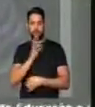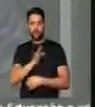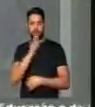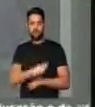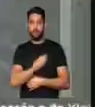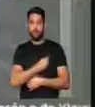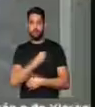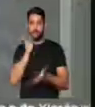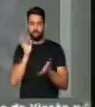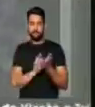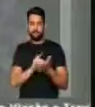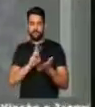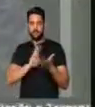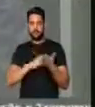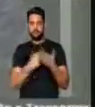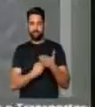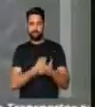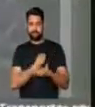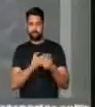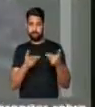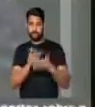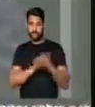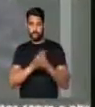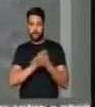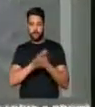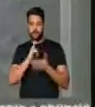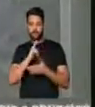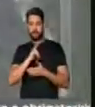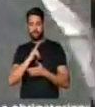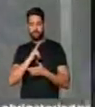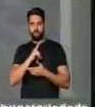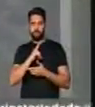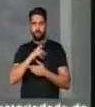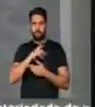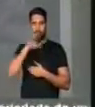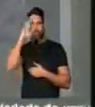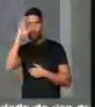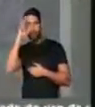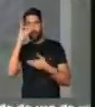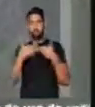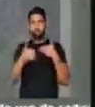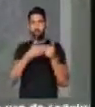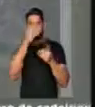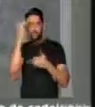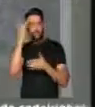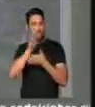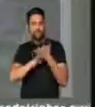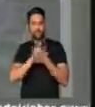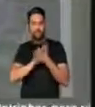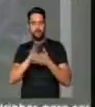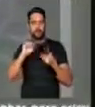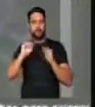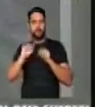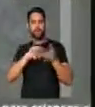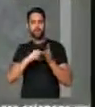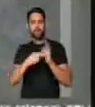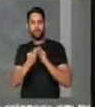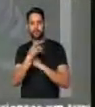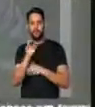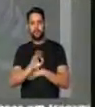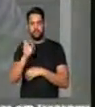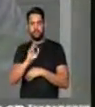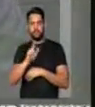ela a devida interpretação. E não tergiversações ou loucuras daqueles que não sabem nem o que é